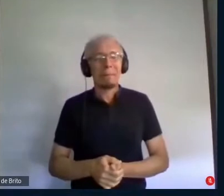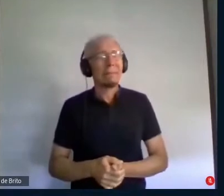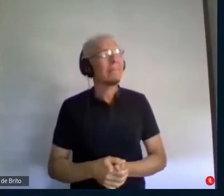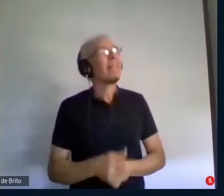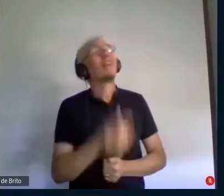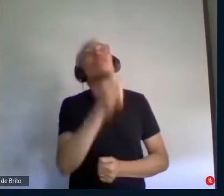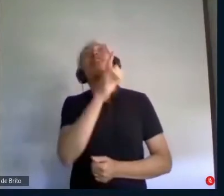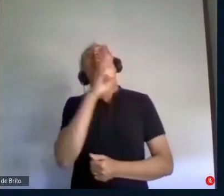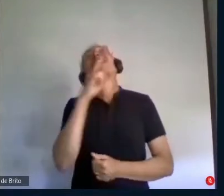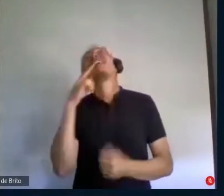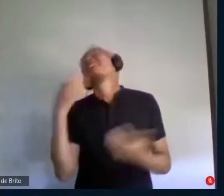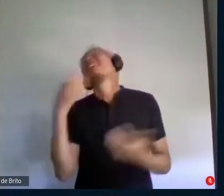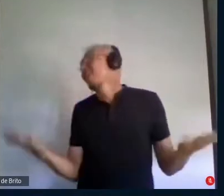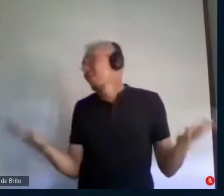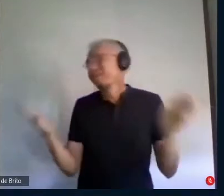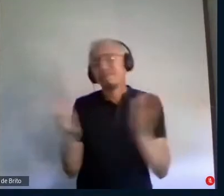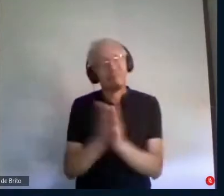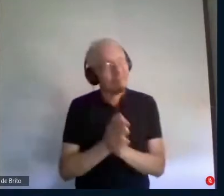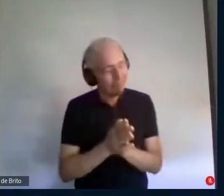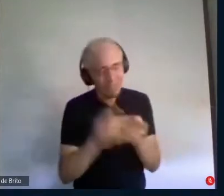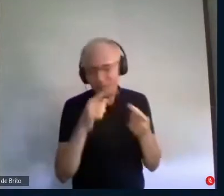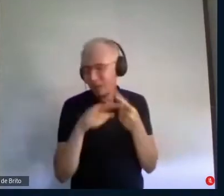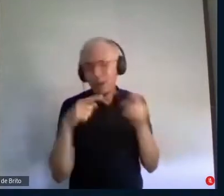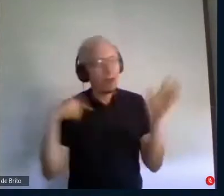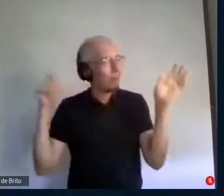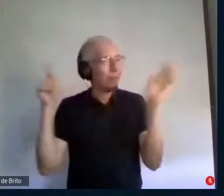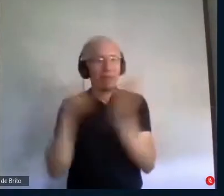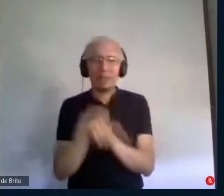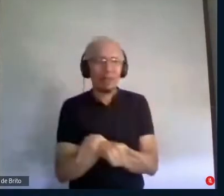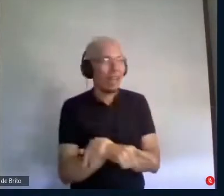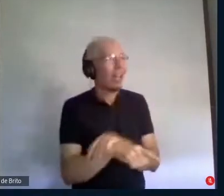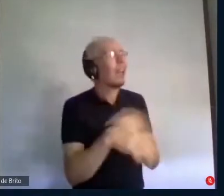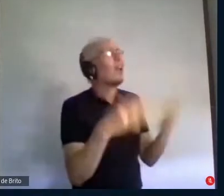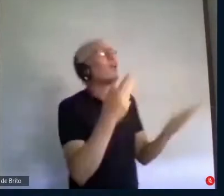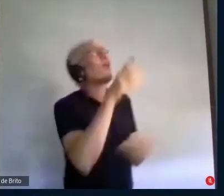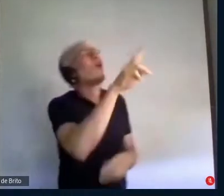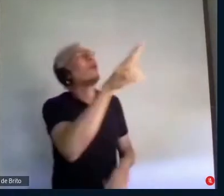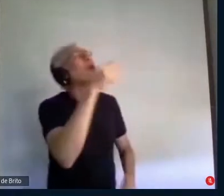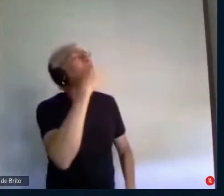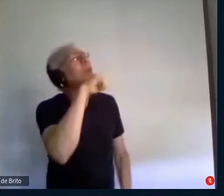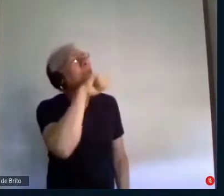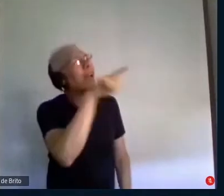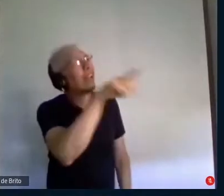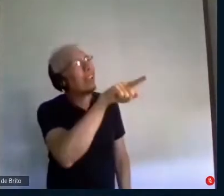Lira, primeira coisa que eu queria te perguntar era qual o nome da sua mãe?